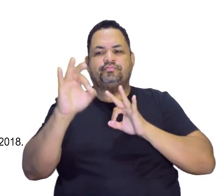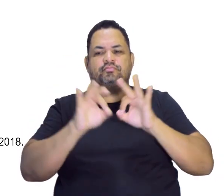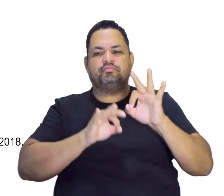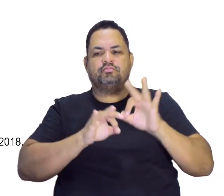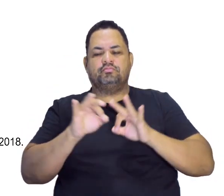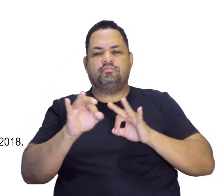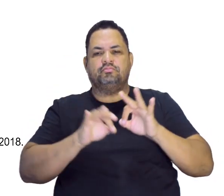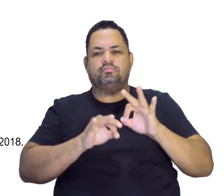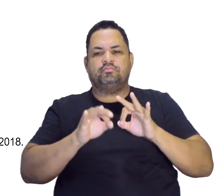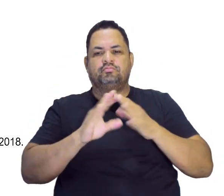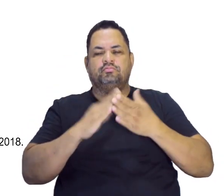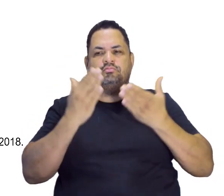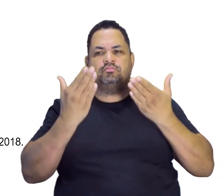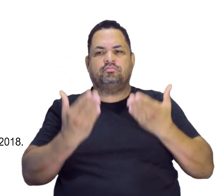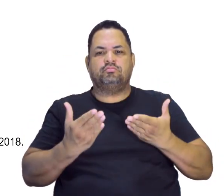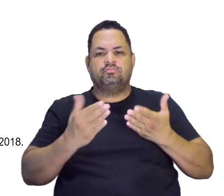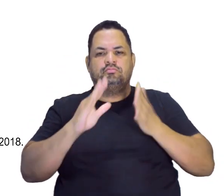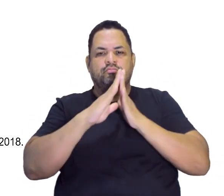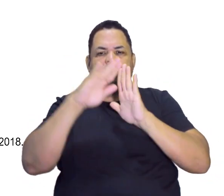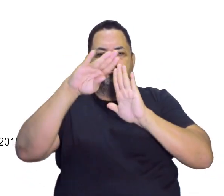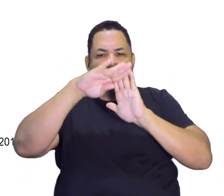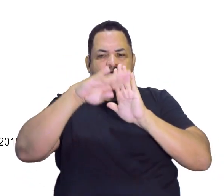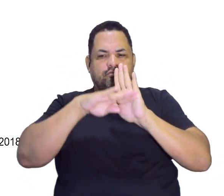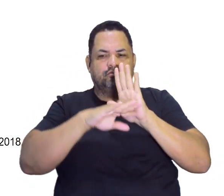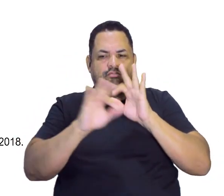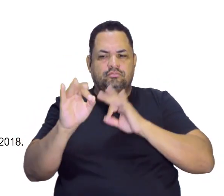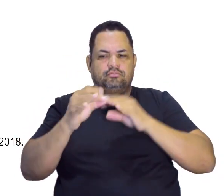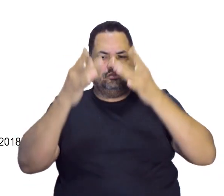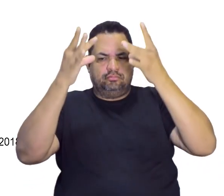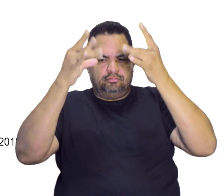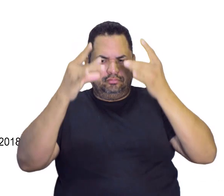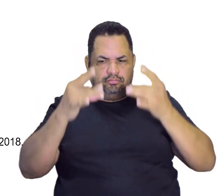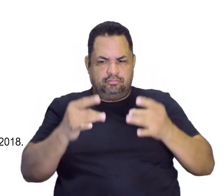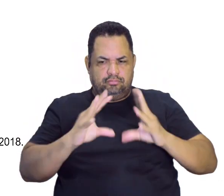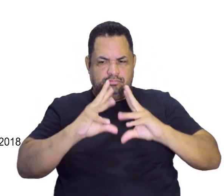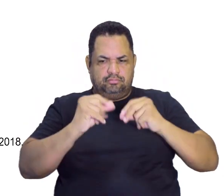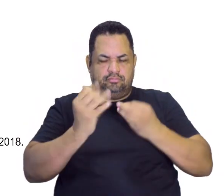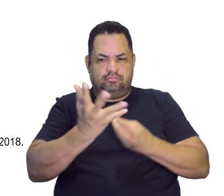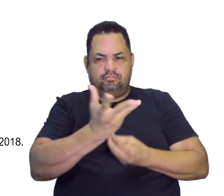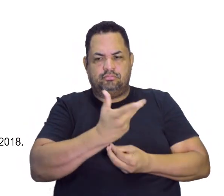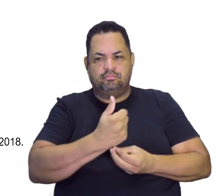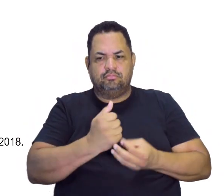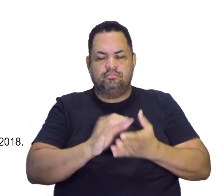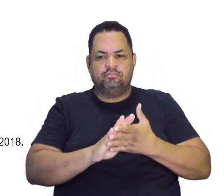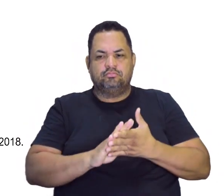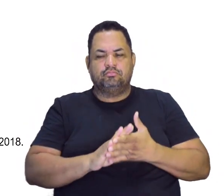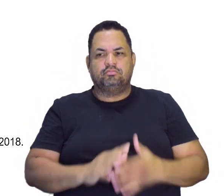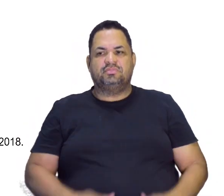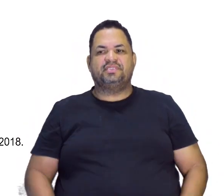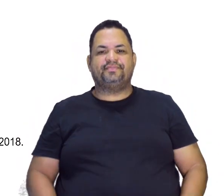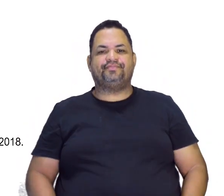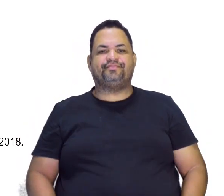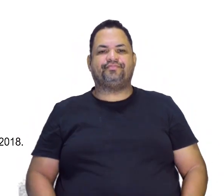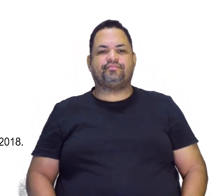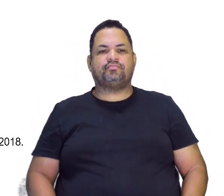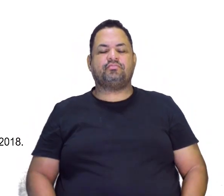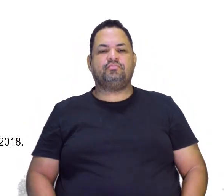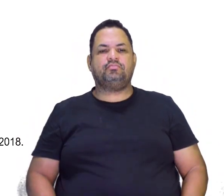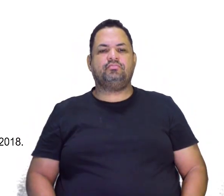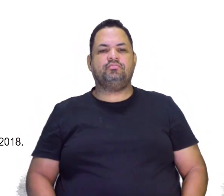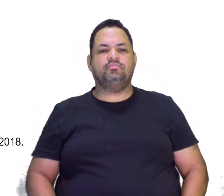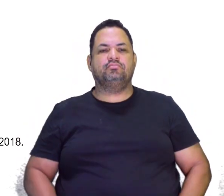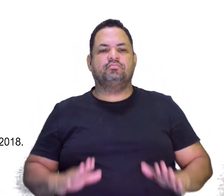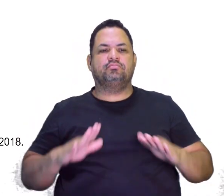desse dessa maneira aí toda determinada de fazer as artes isso para citar só um aspecto né